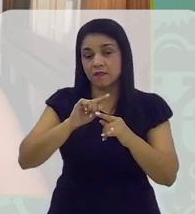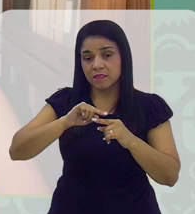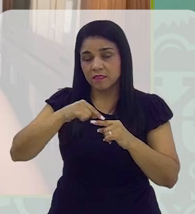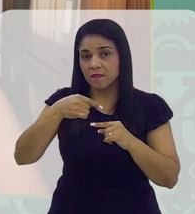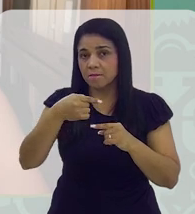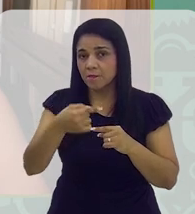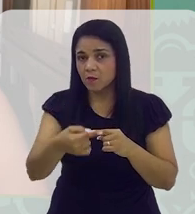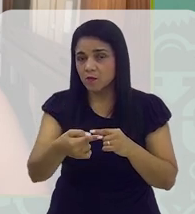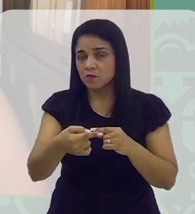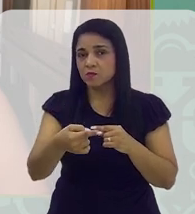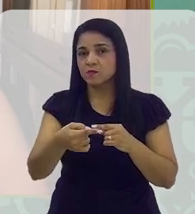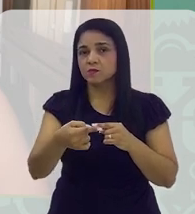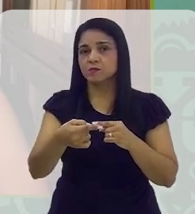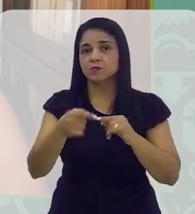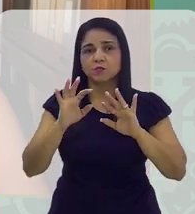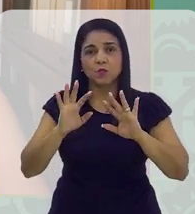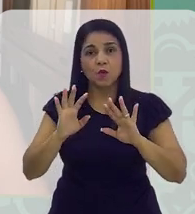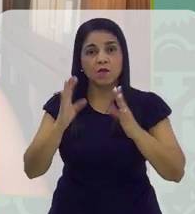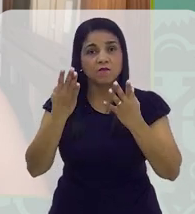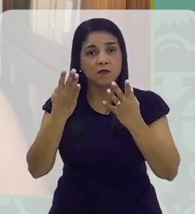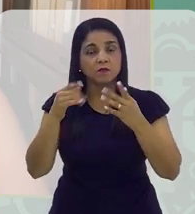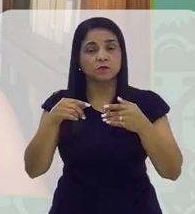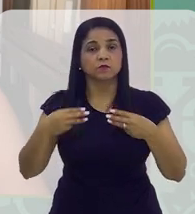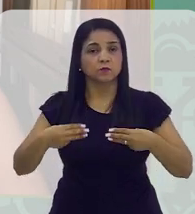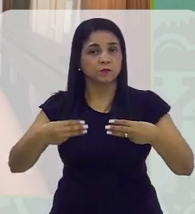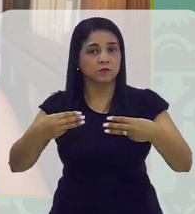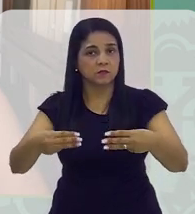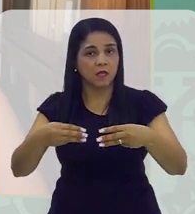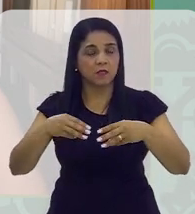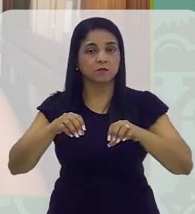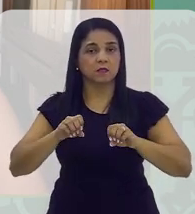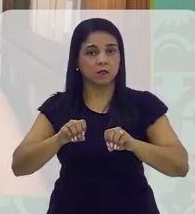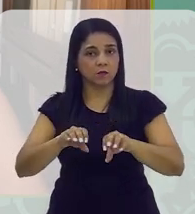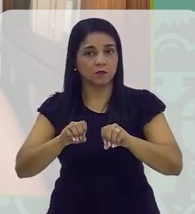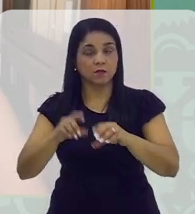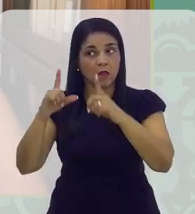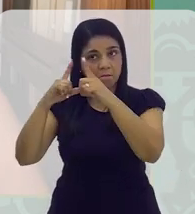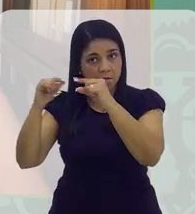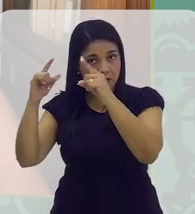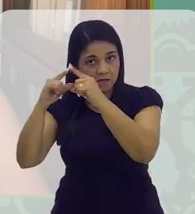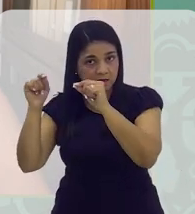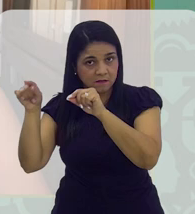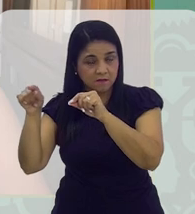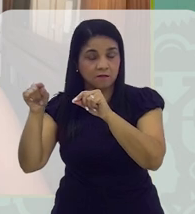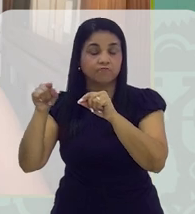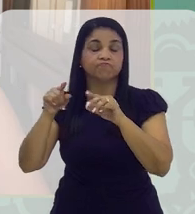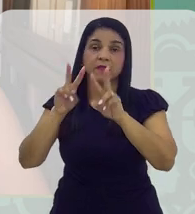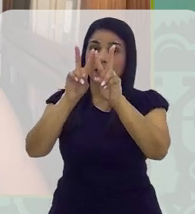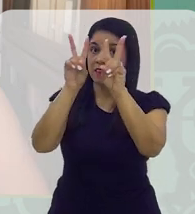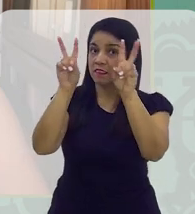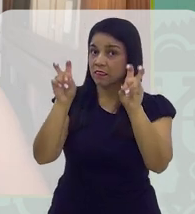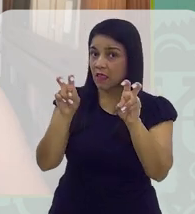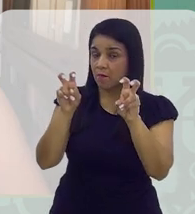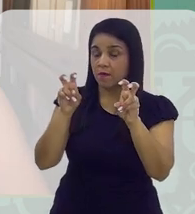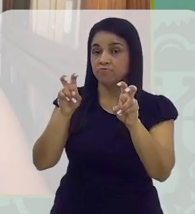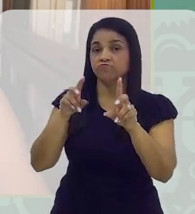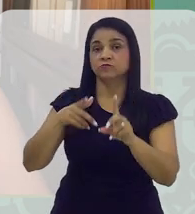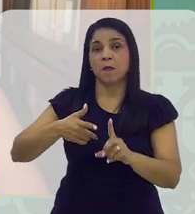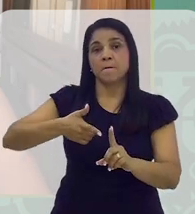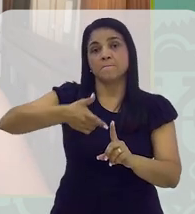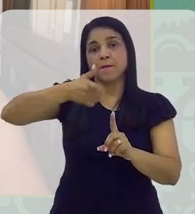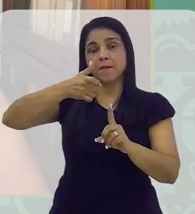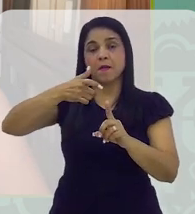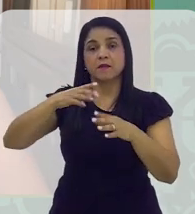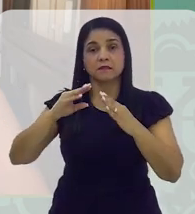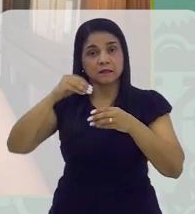após um evento que teve do Ministério da Educação em Brasília para tratar do tema dos ataques às